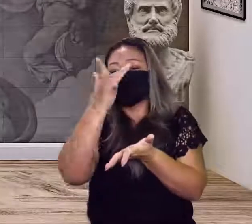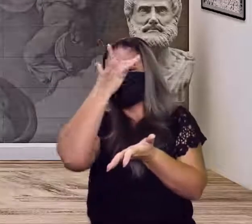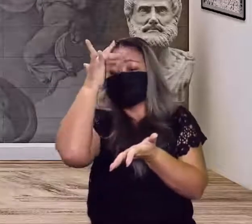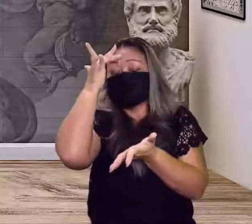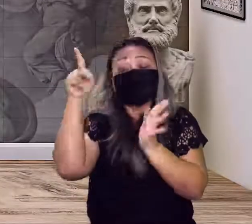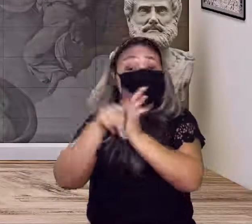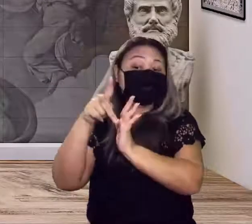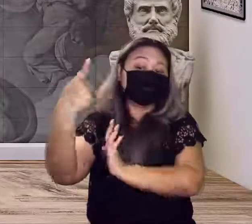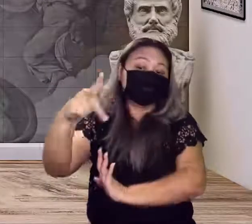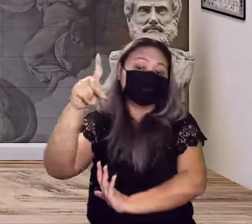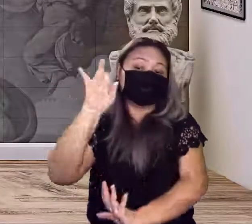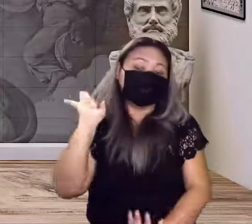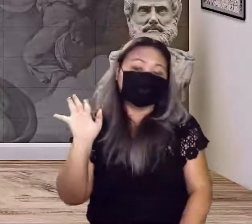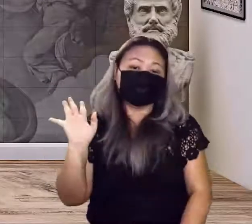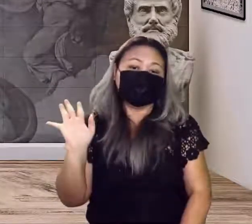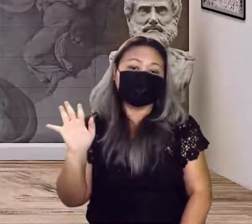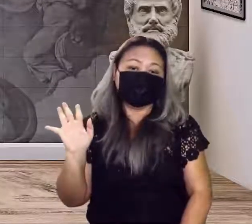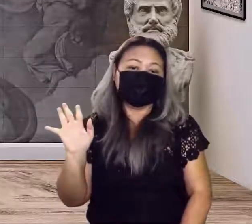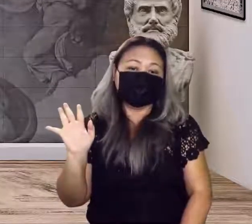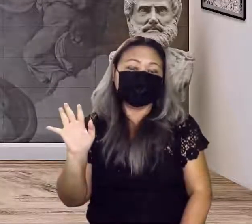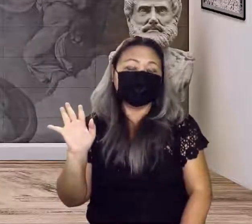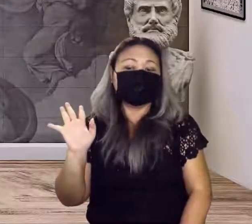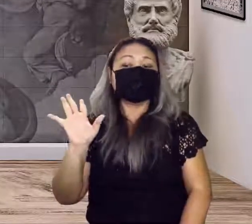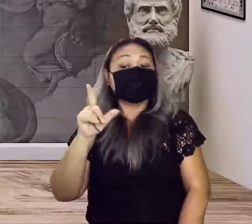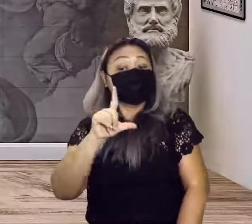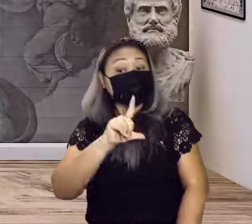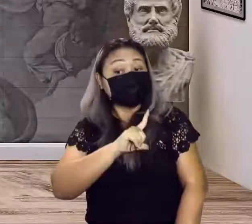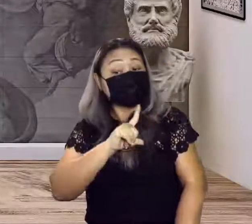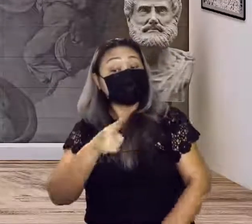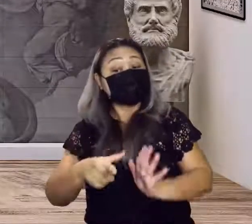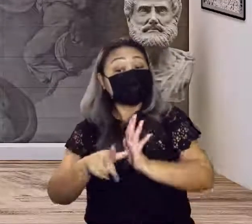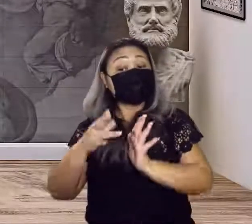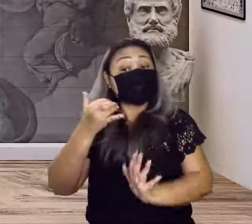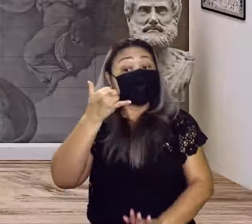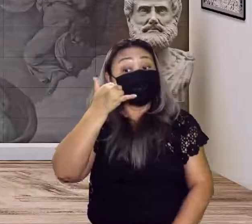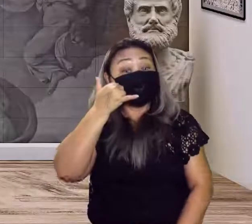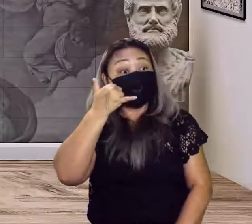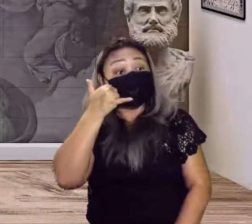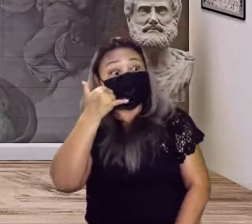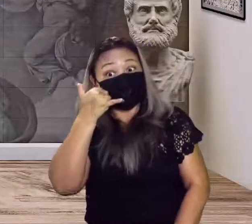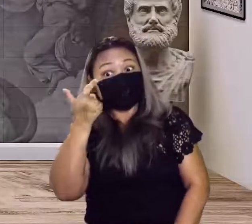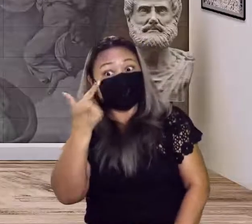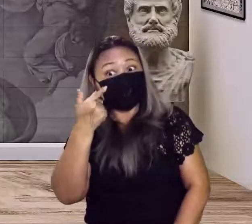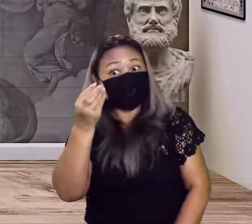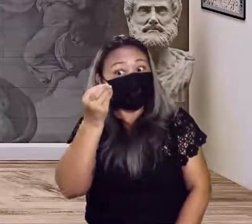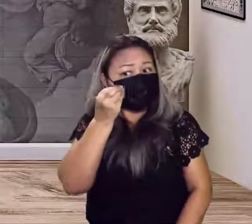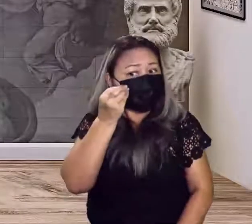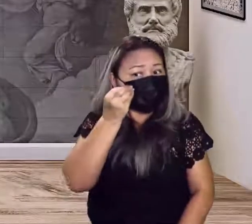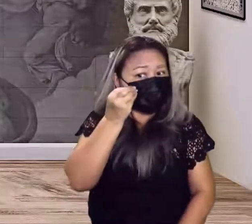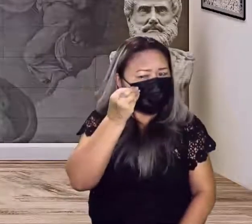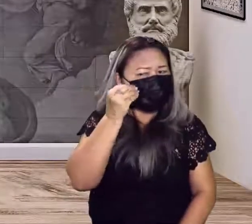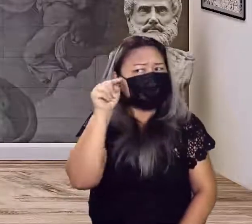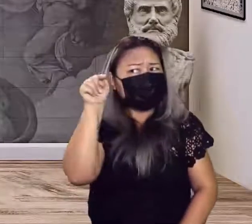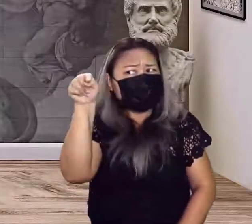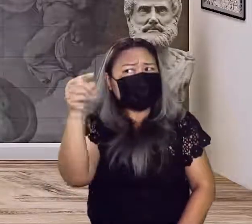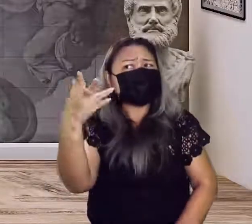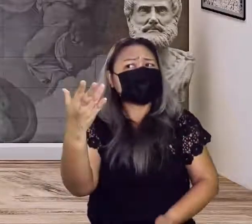não o número dela. Eu tenho o dever de ligar antes para ver os fatos. Será que ela mesmo está pedindo esse